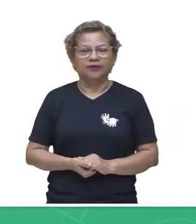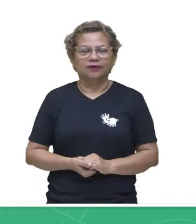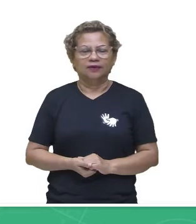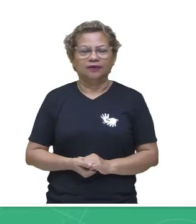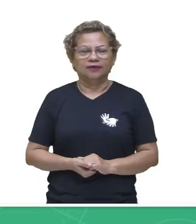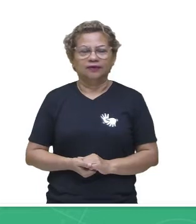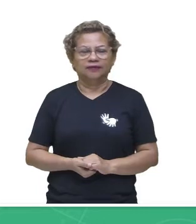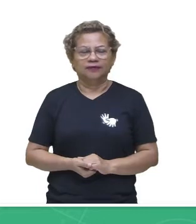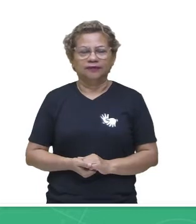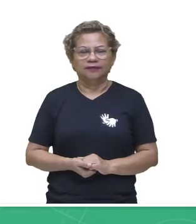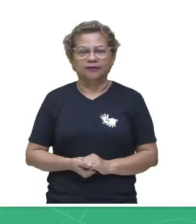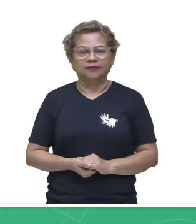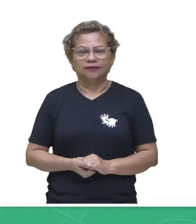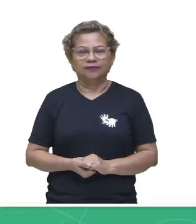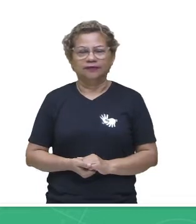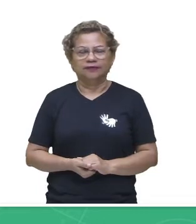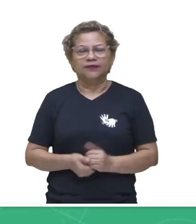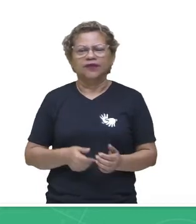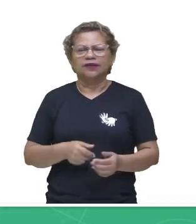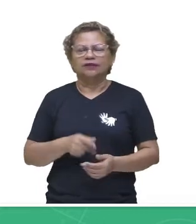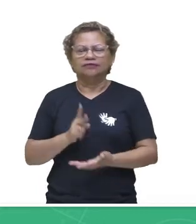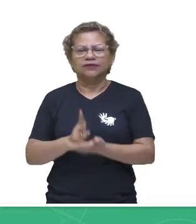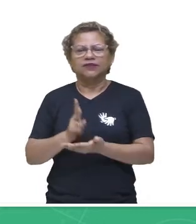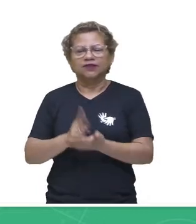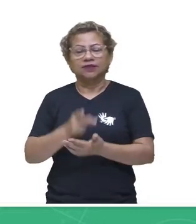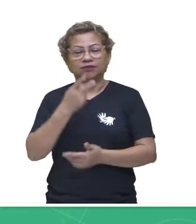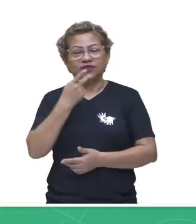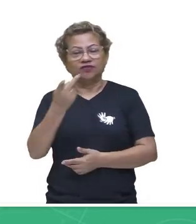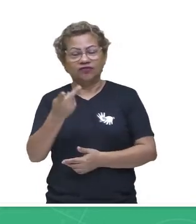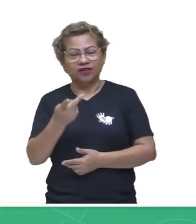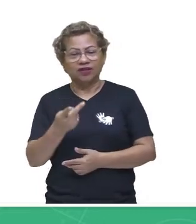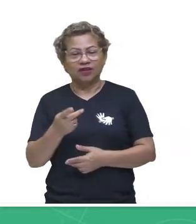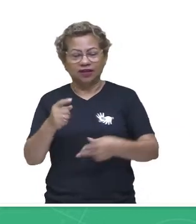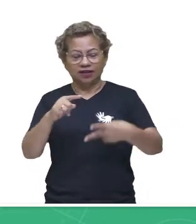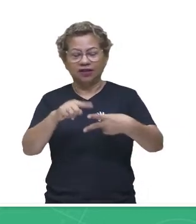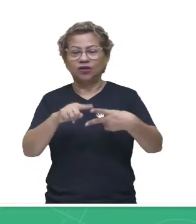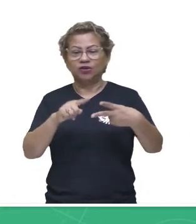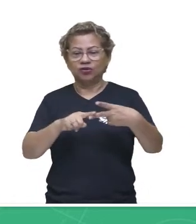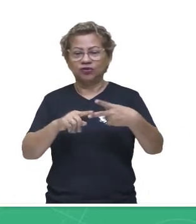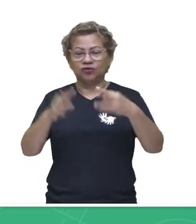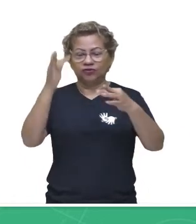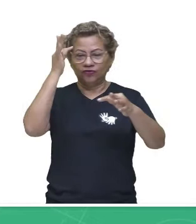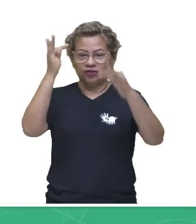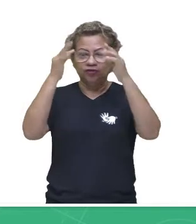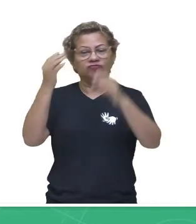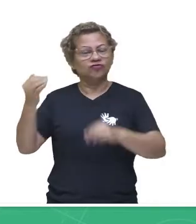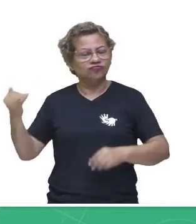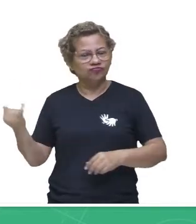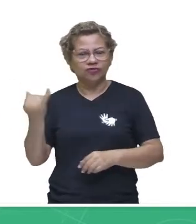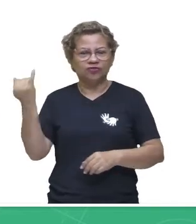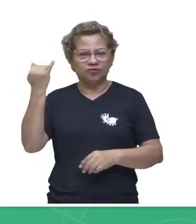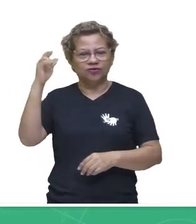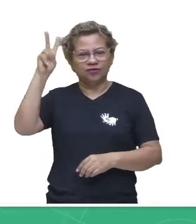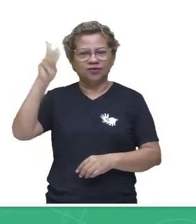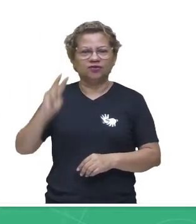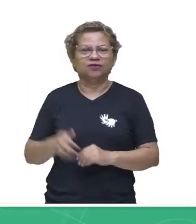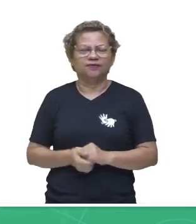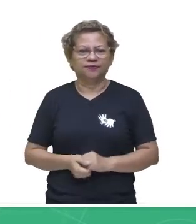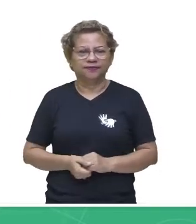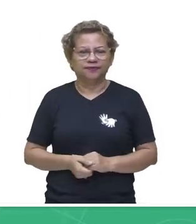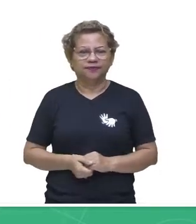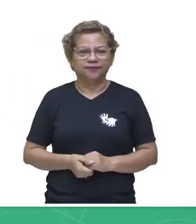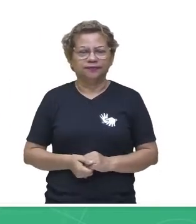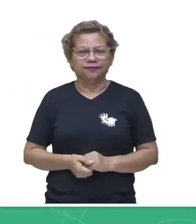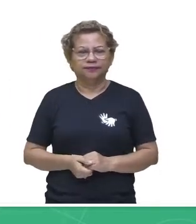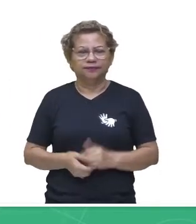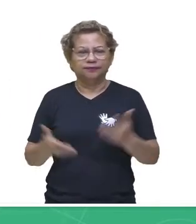foram batizados para poderem ser estudados, não é verdade? Muito bem. Depois, na filosofia, a